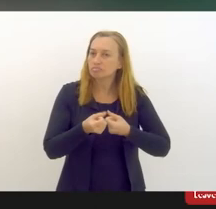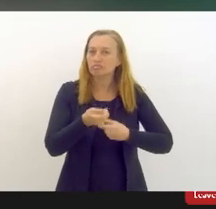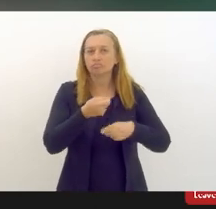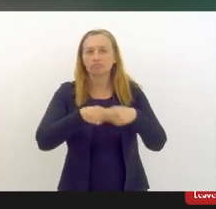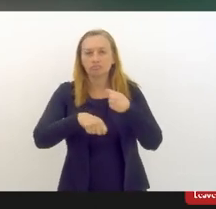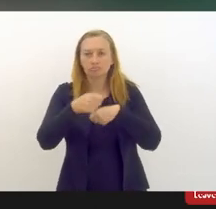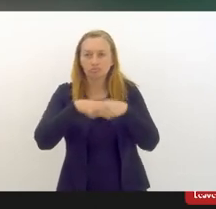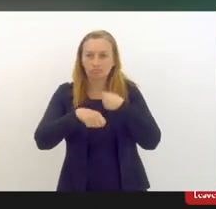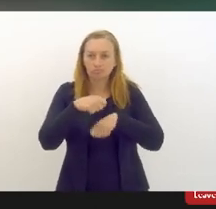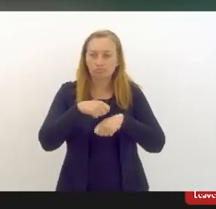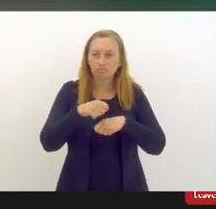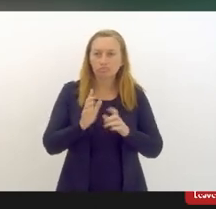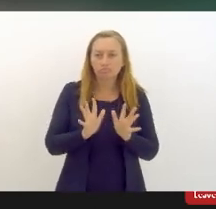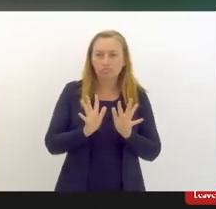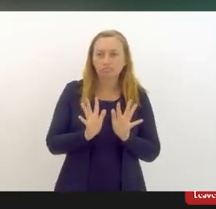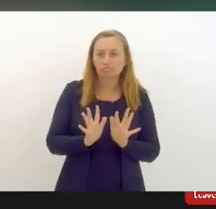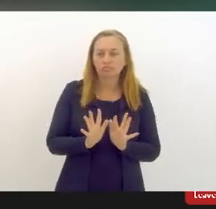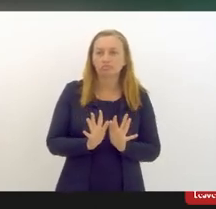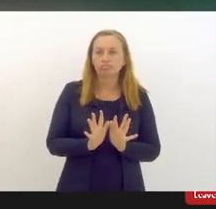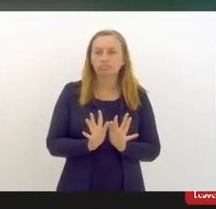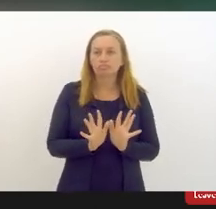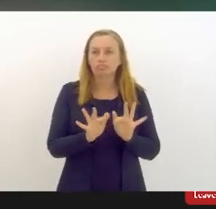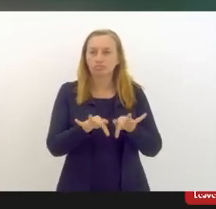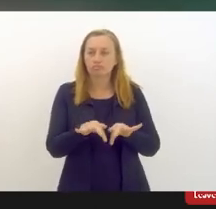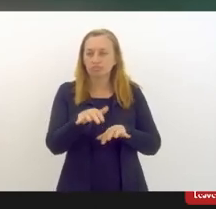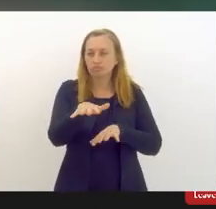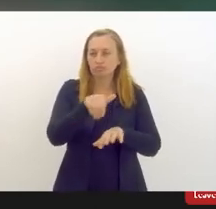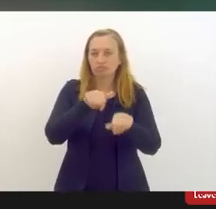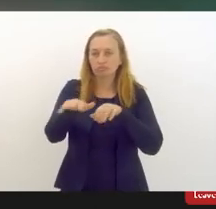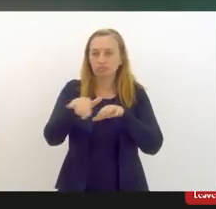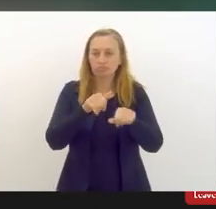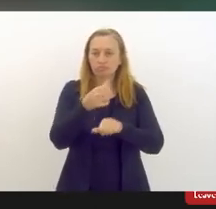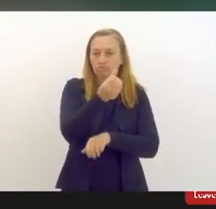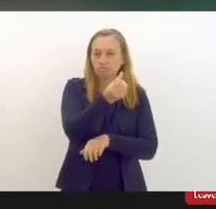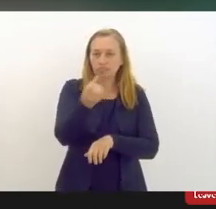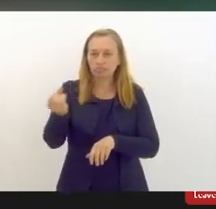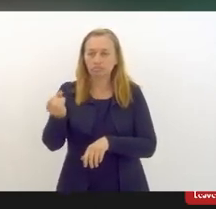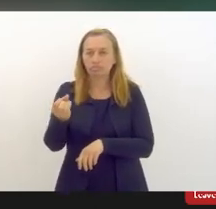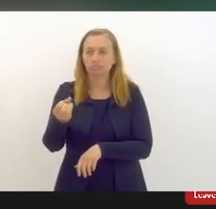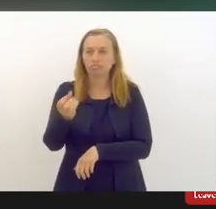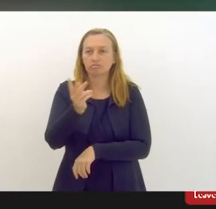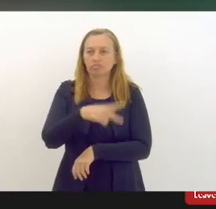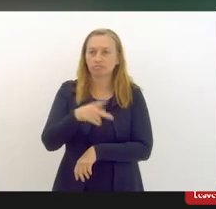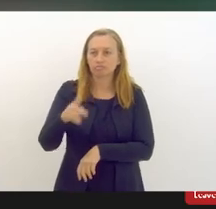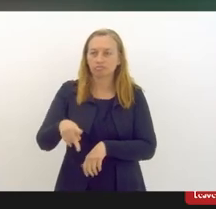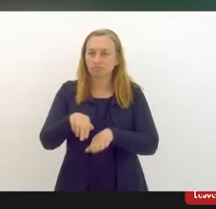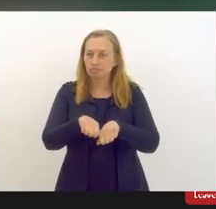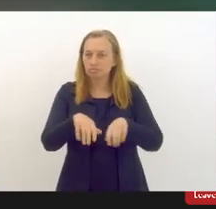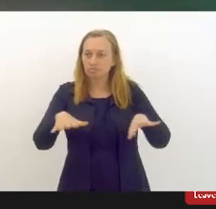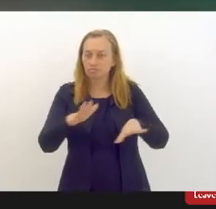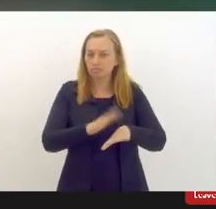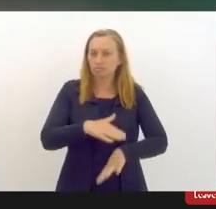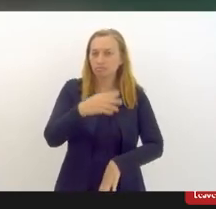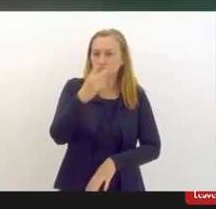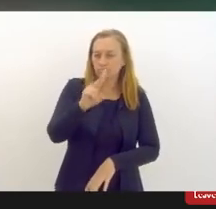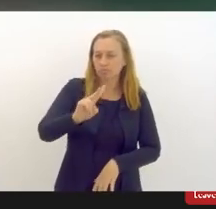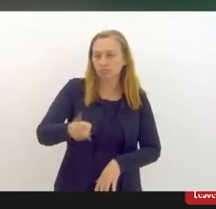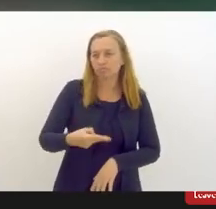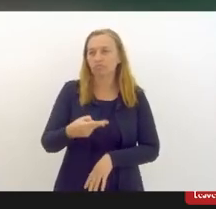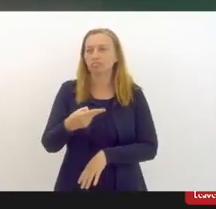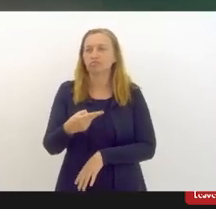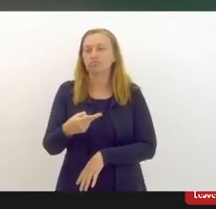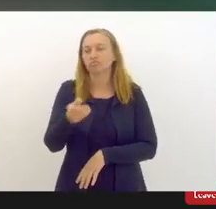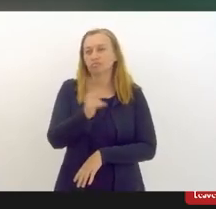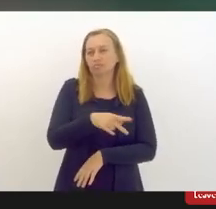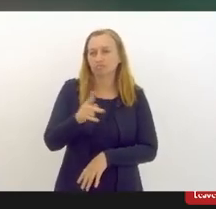administrativo para concluir o chamamento de 600 professores e para ampliar esse chamamento para mais 2 mil professores.